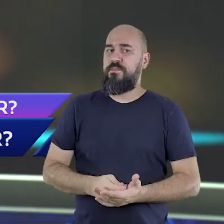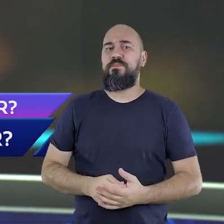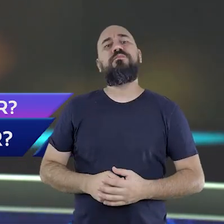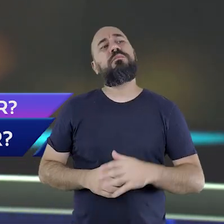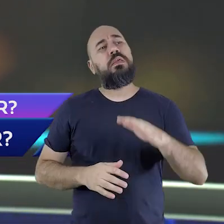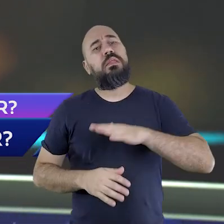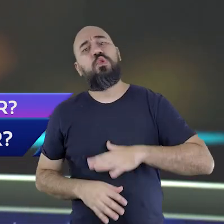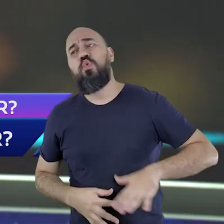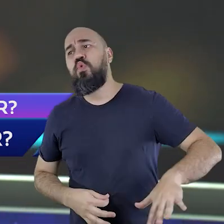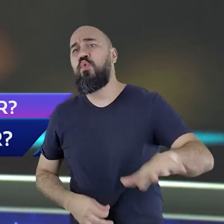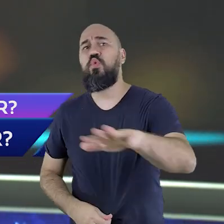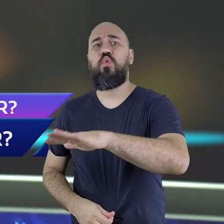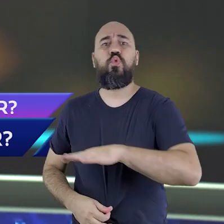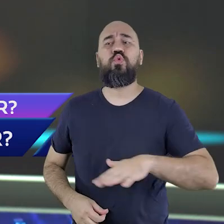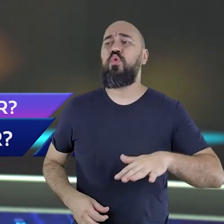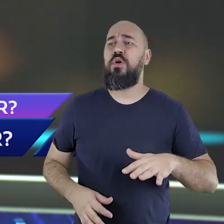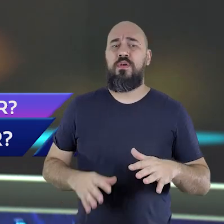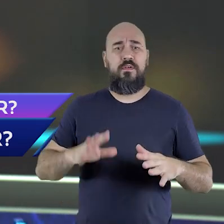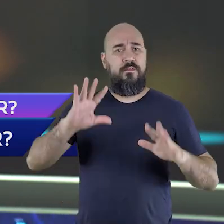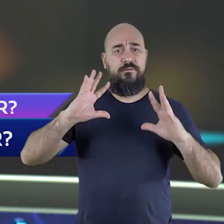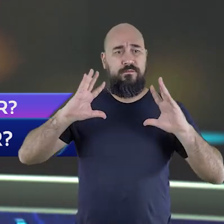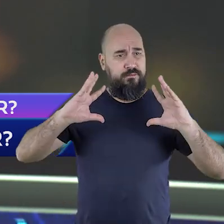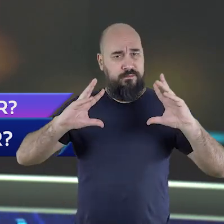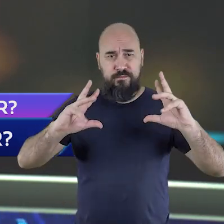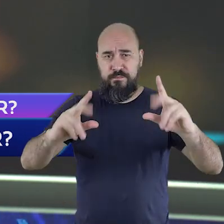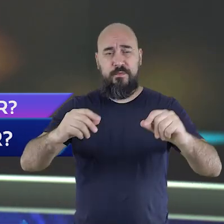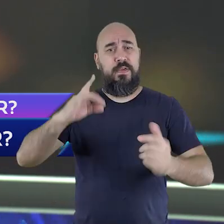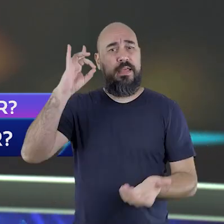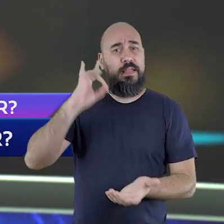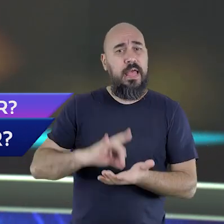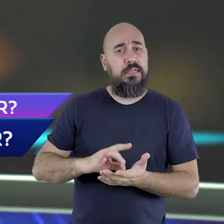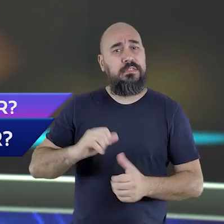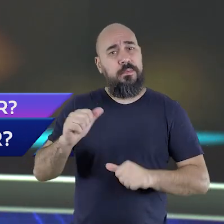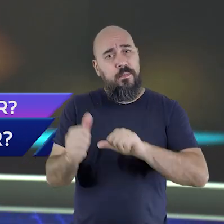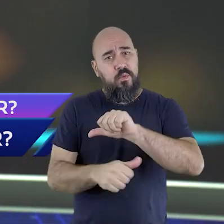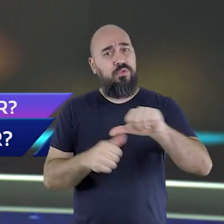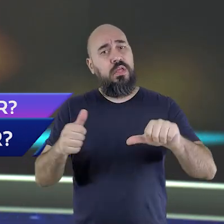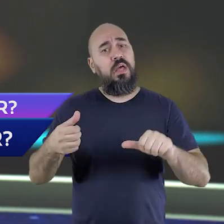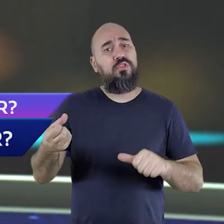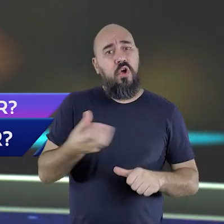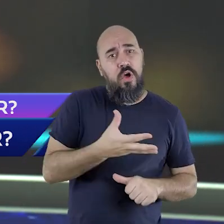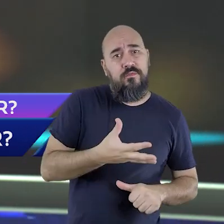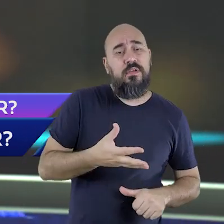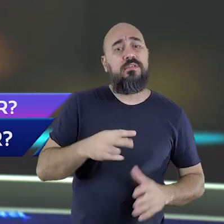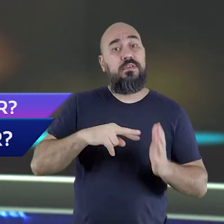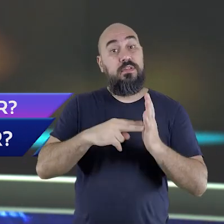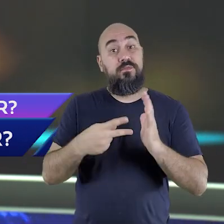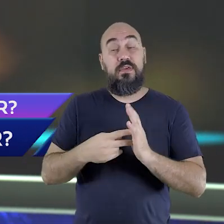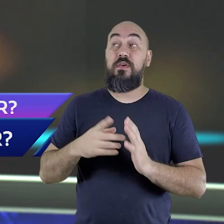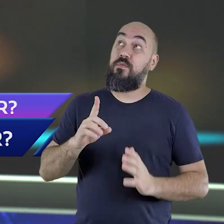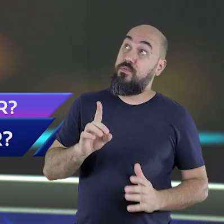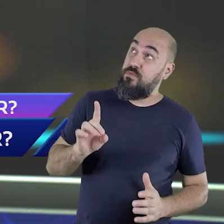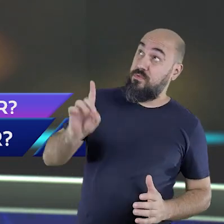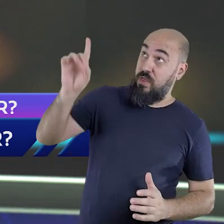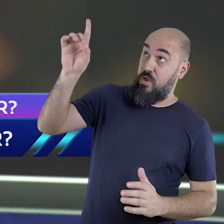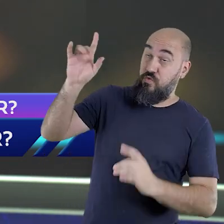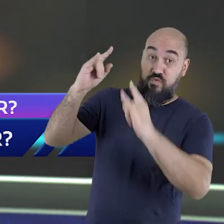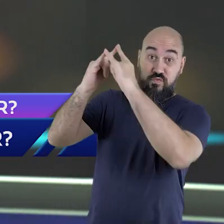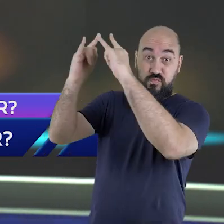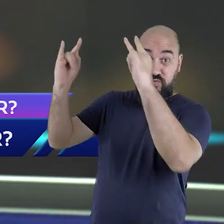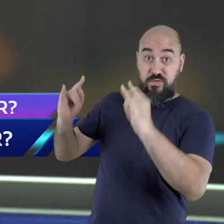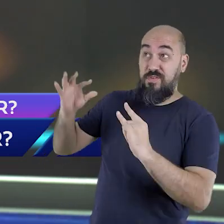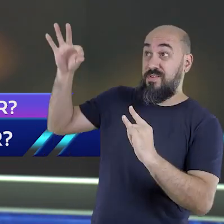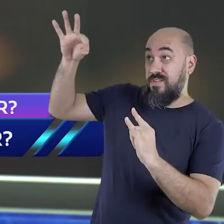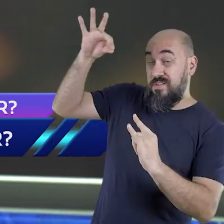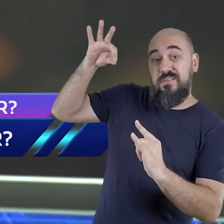entre as nações da terra quando o juízo começasse no céu. Então, Deus levará todos os